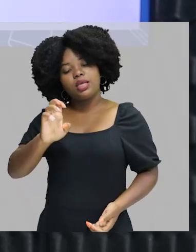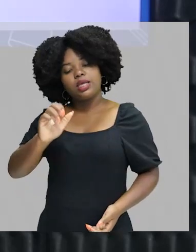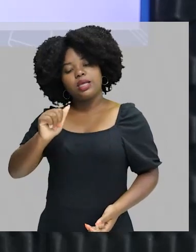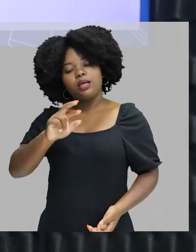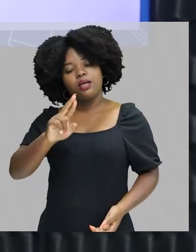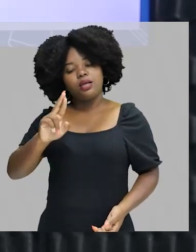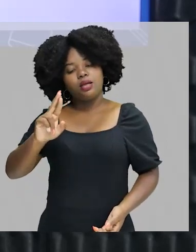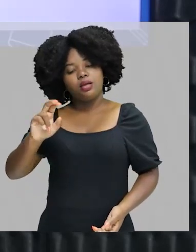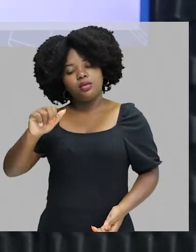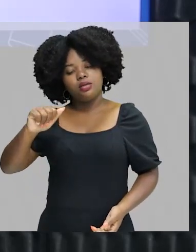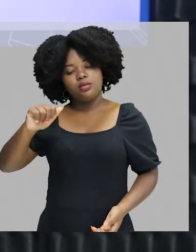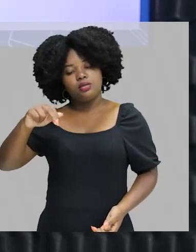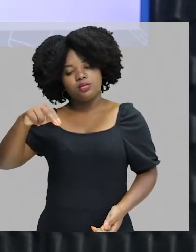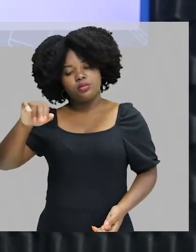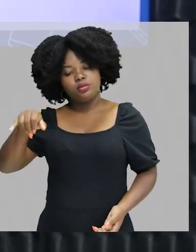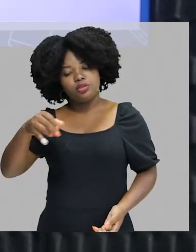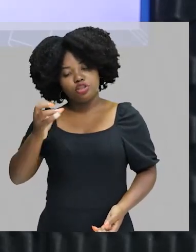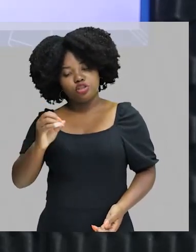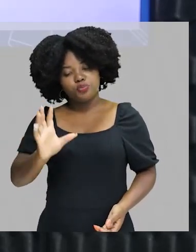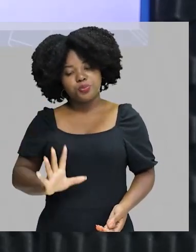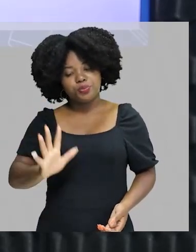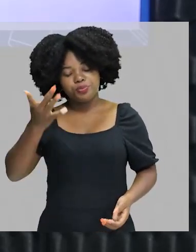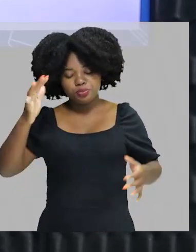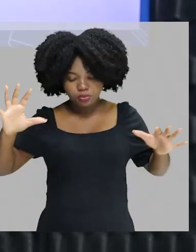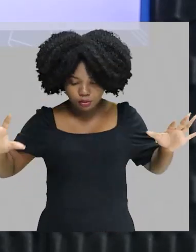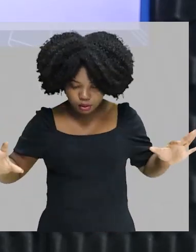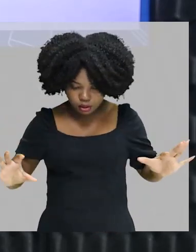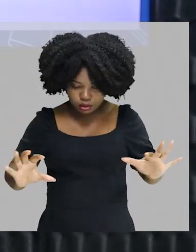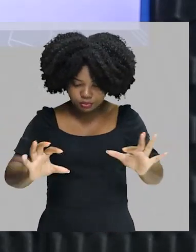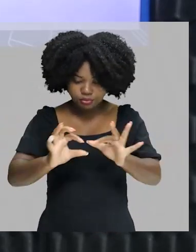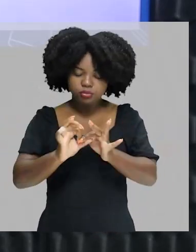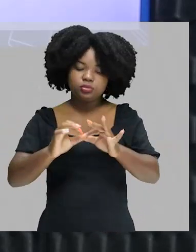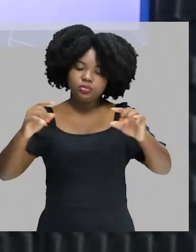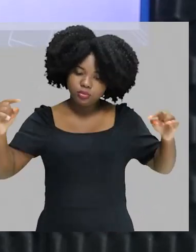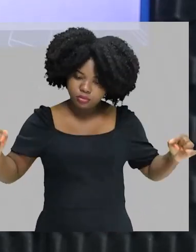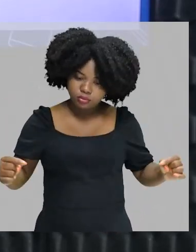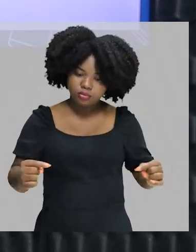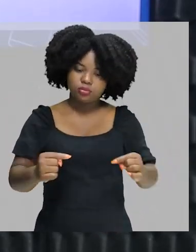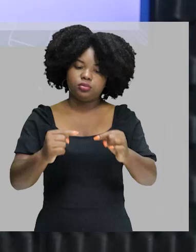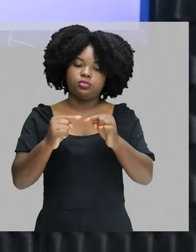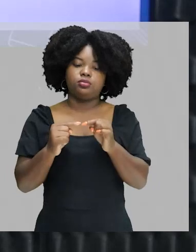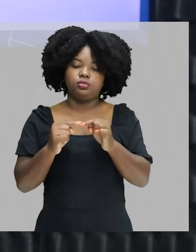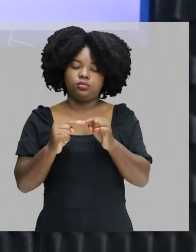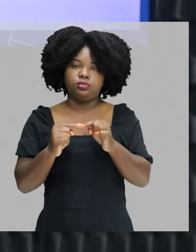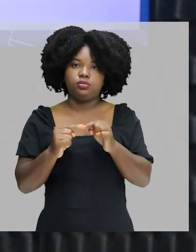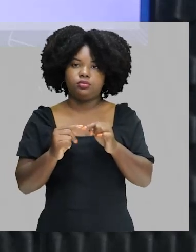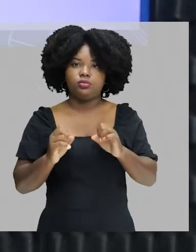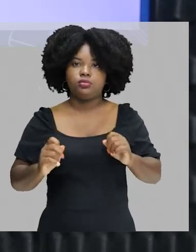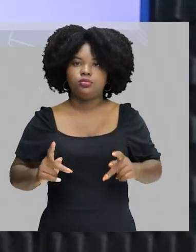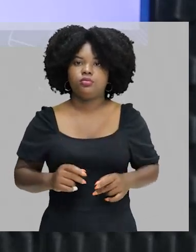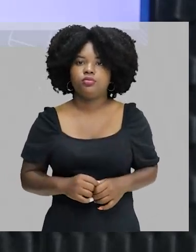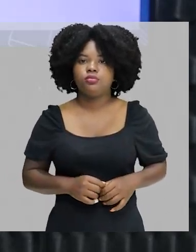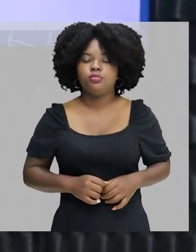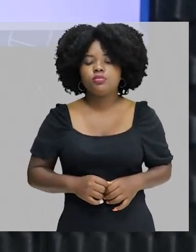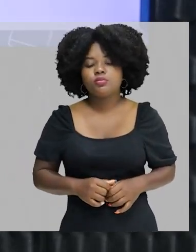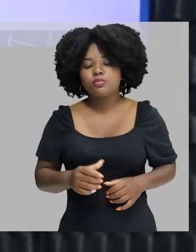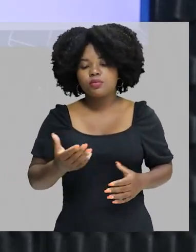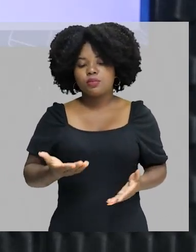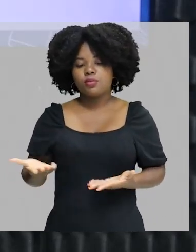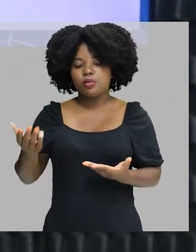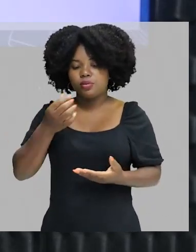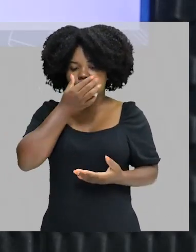rearranjo, porque irá acontecer uma recombinação no ponto de junção, gerando, por exemplo,